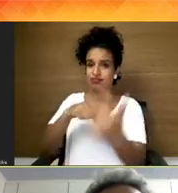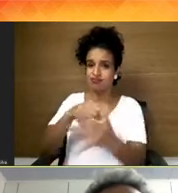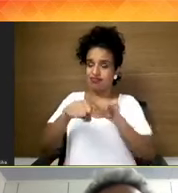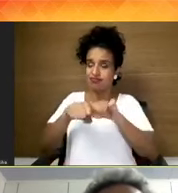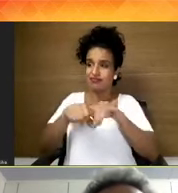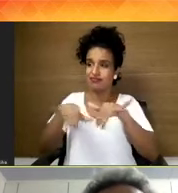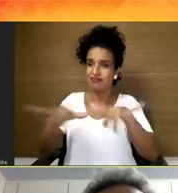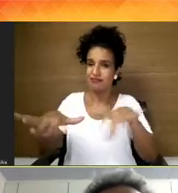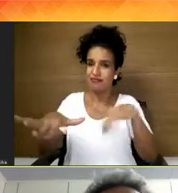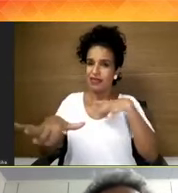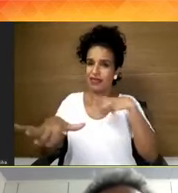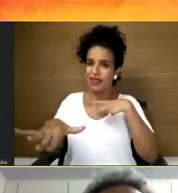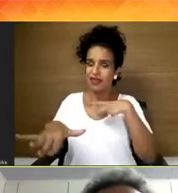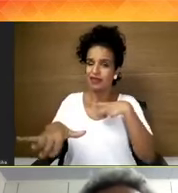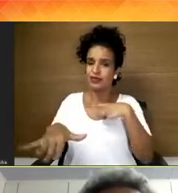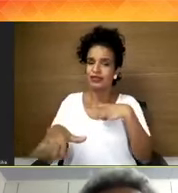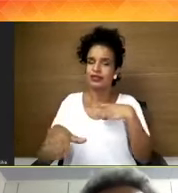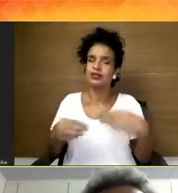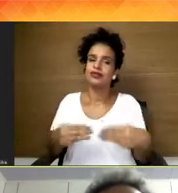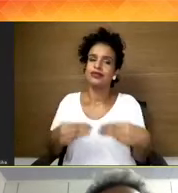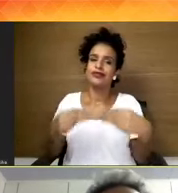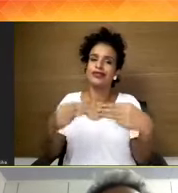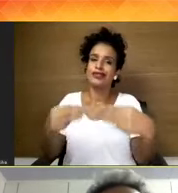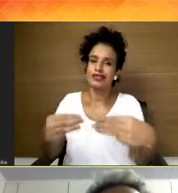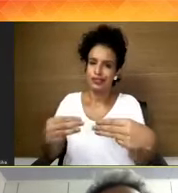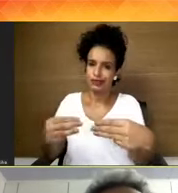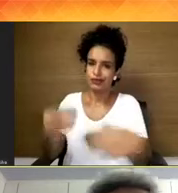um ministro interino